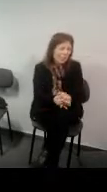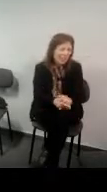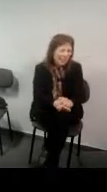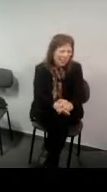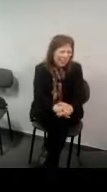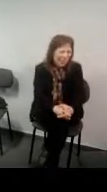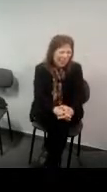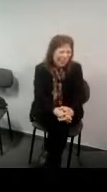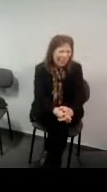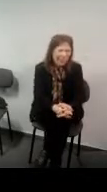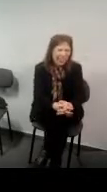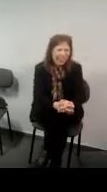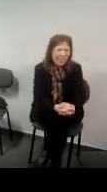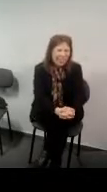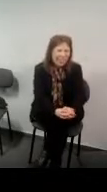Bom, vamos lá.